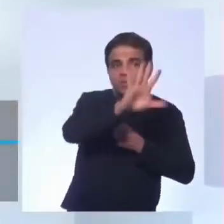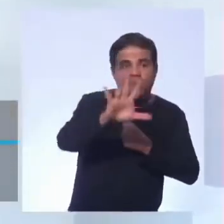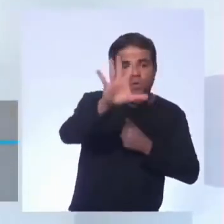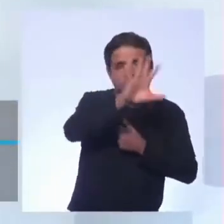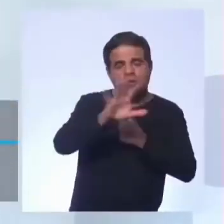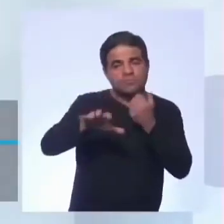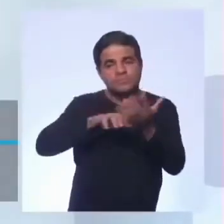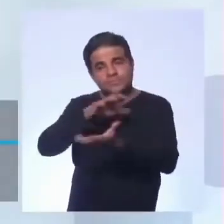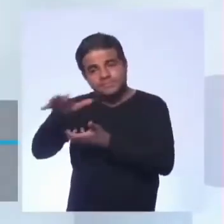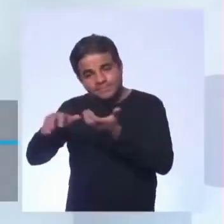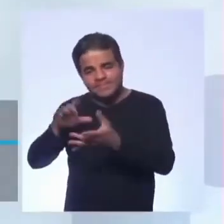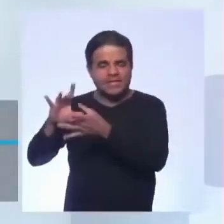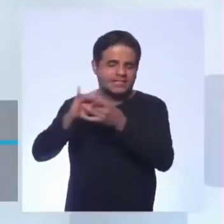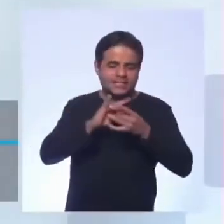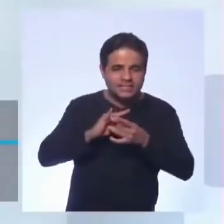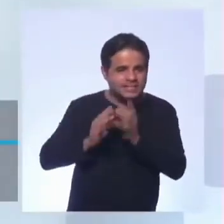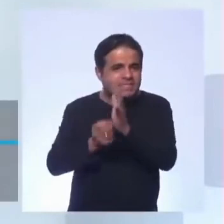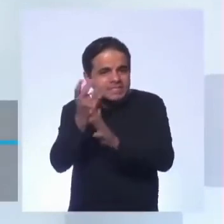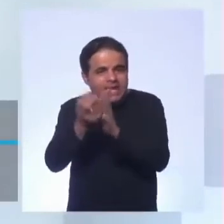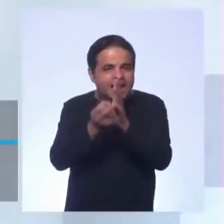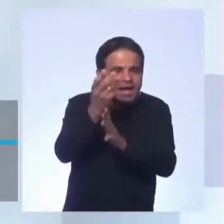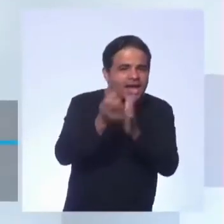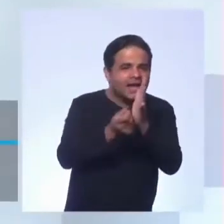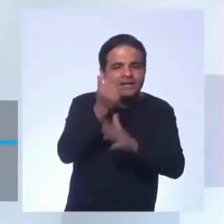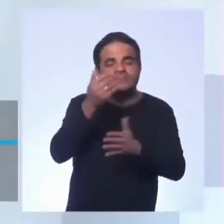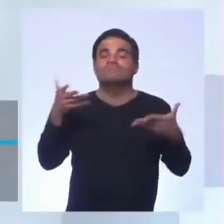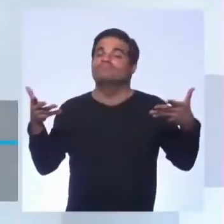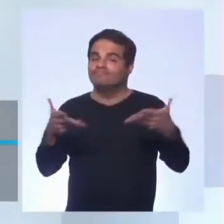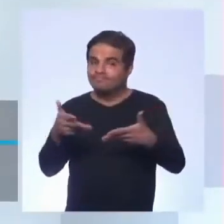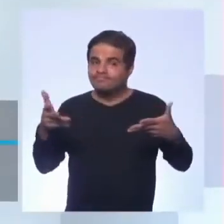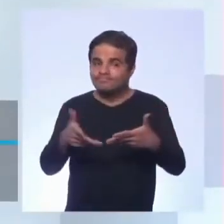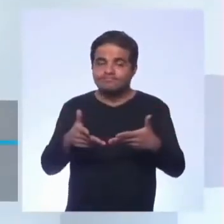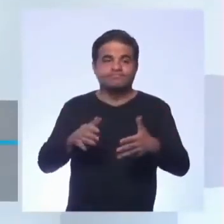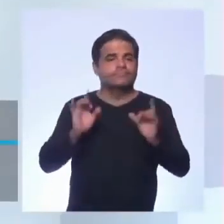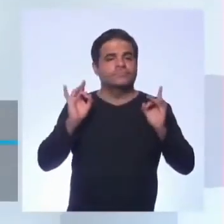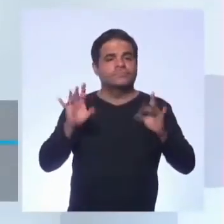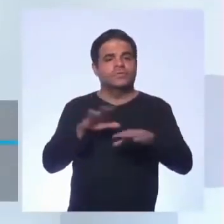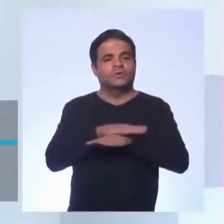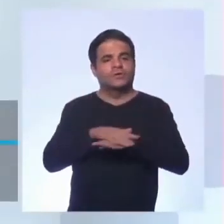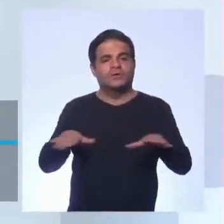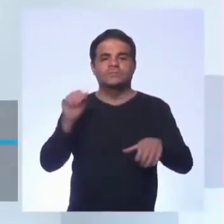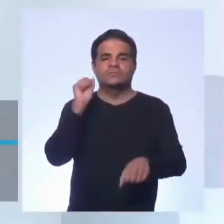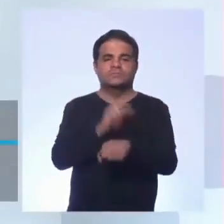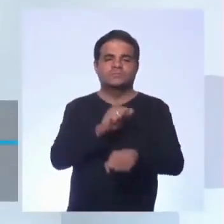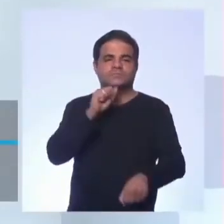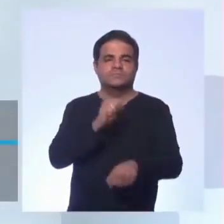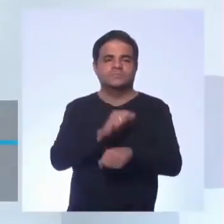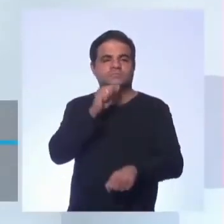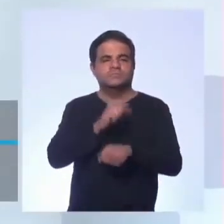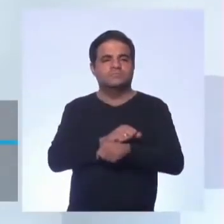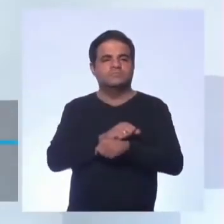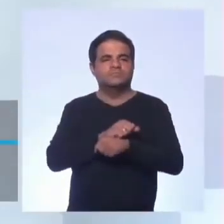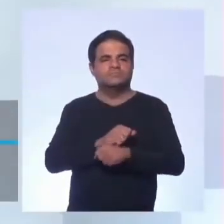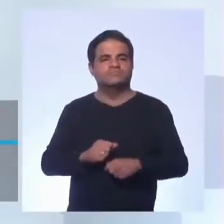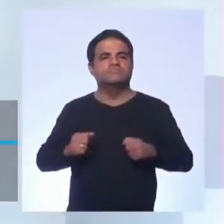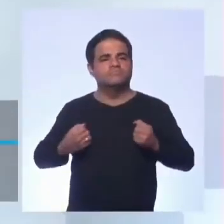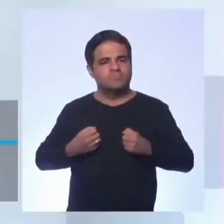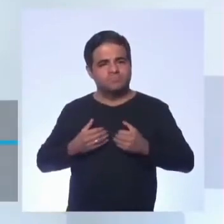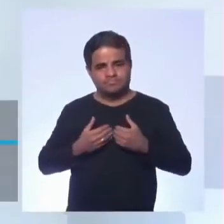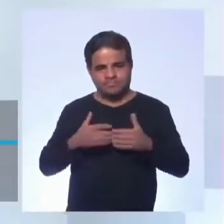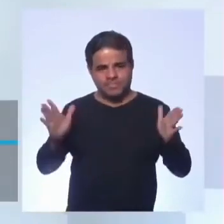Europa, alianças que foram montadas e agora somente esperar acender o